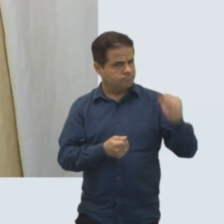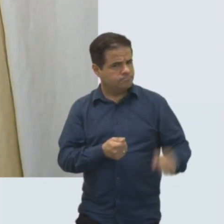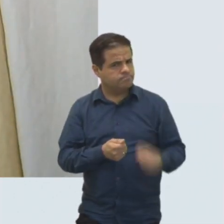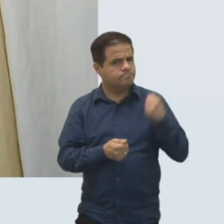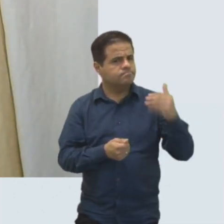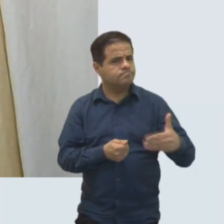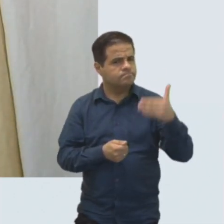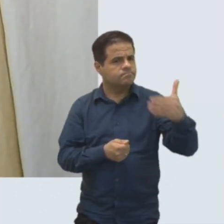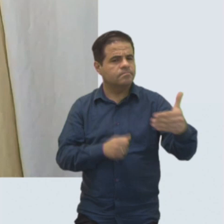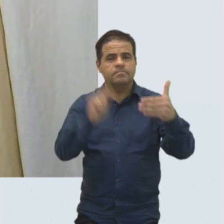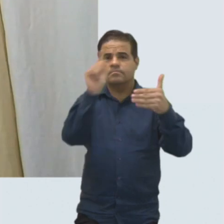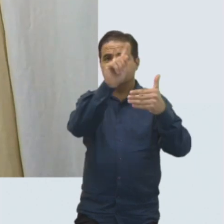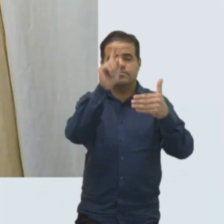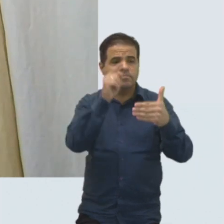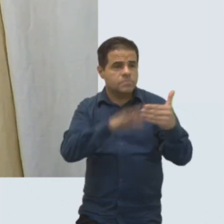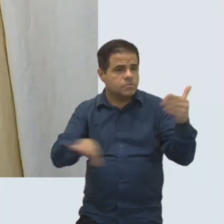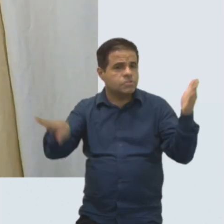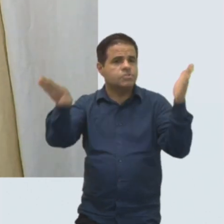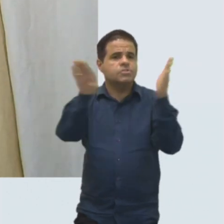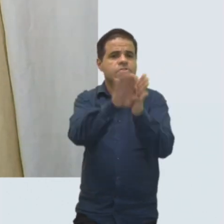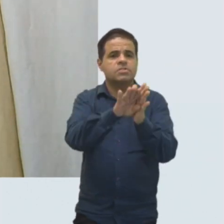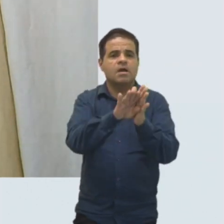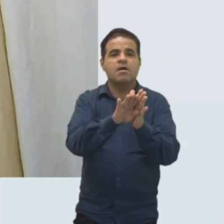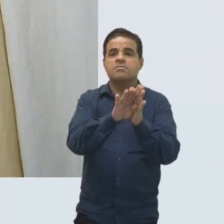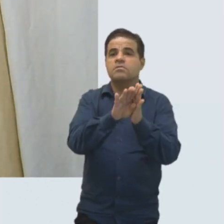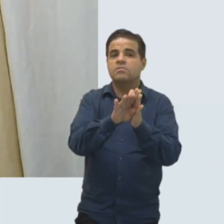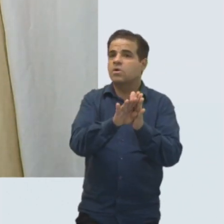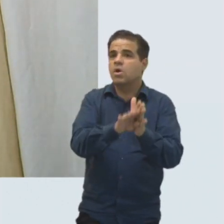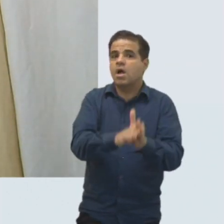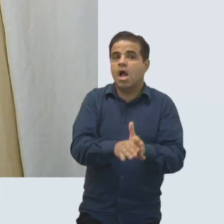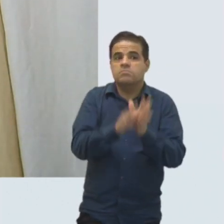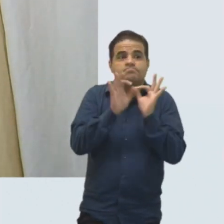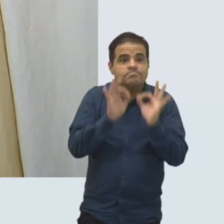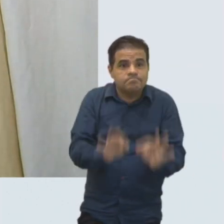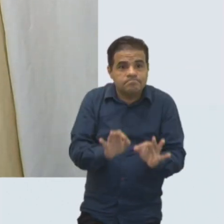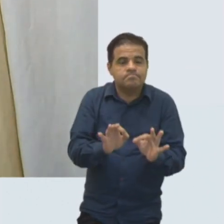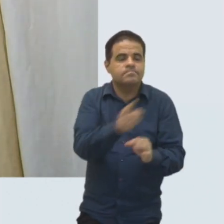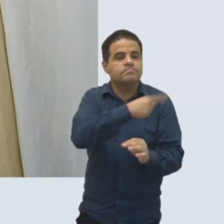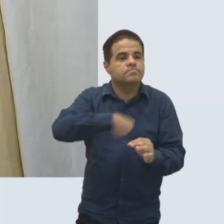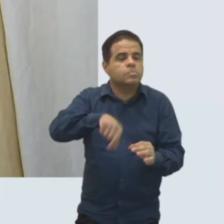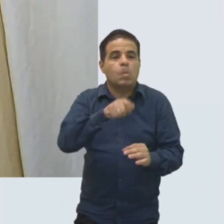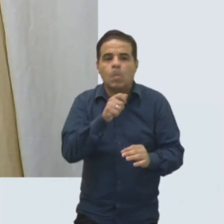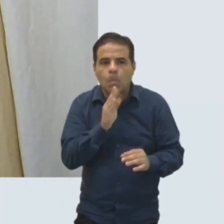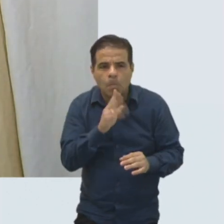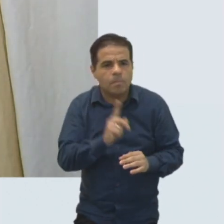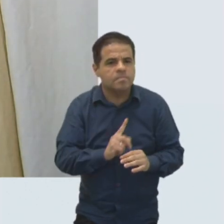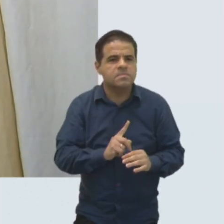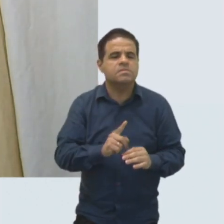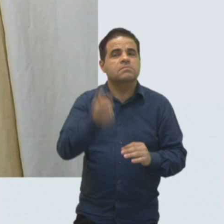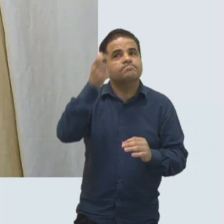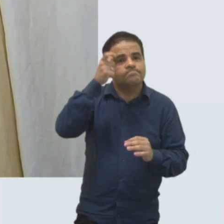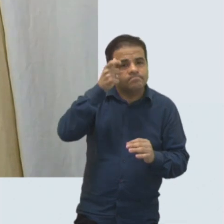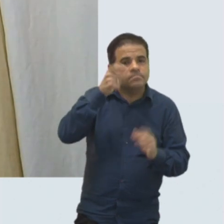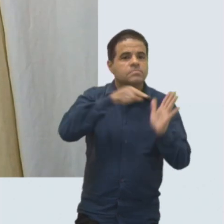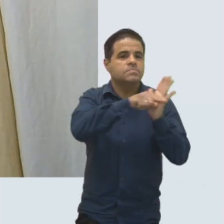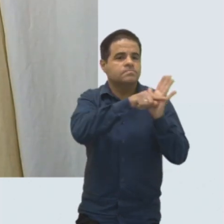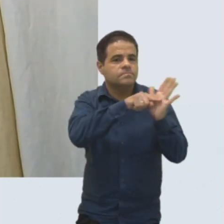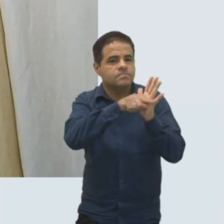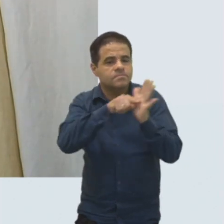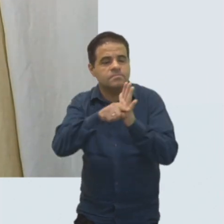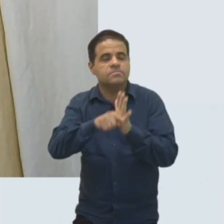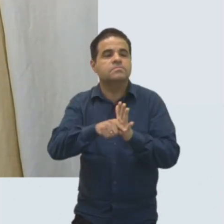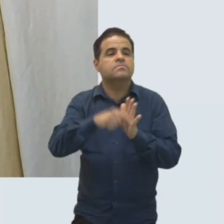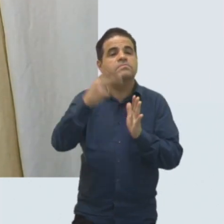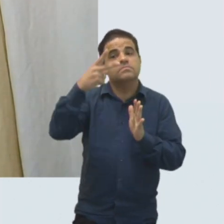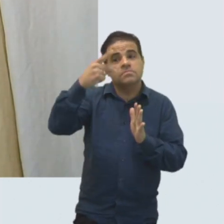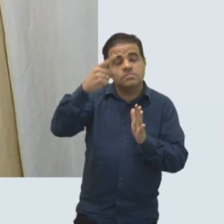interrogação. Queríamos chegar num lugar que ainda não era previsível, né? Pelo menos nós não conhecíamos ainda, íamos pesquisar. E aí o segundo